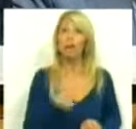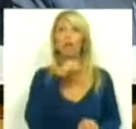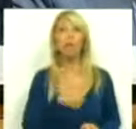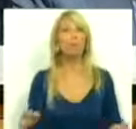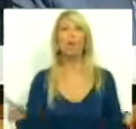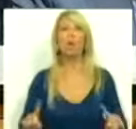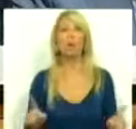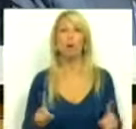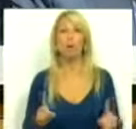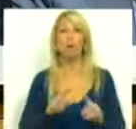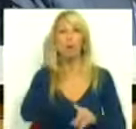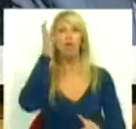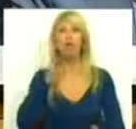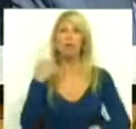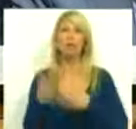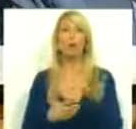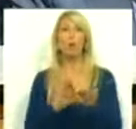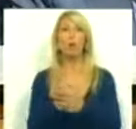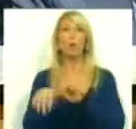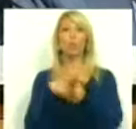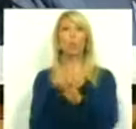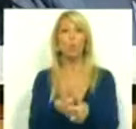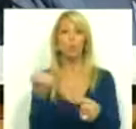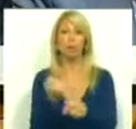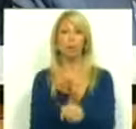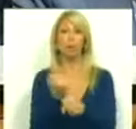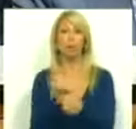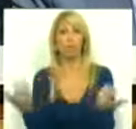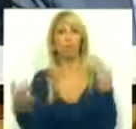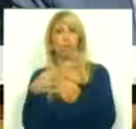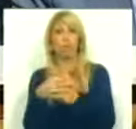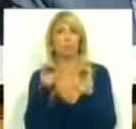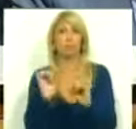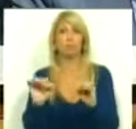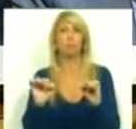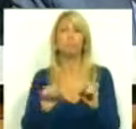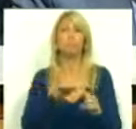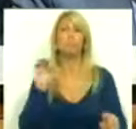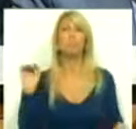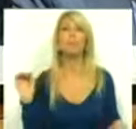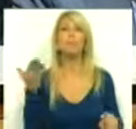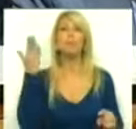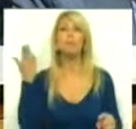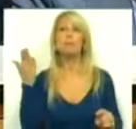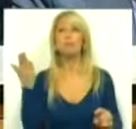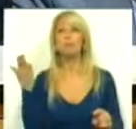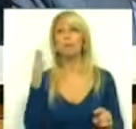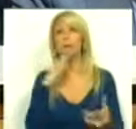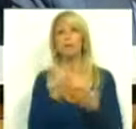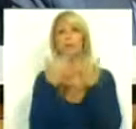não às Forças Armadas continuarem a cumprir as missões que lhes estão cometidas, em especial aquelas que lhe garantem